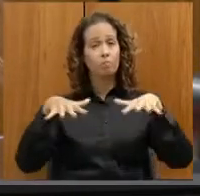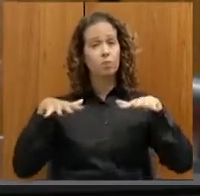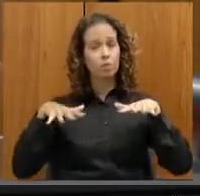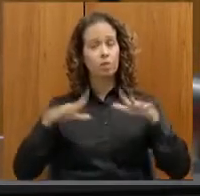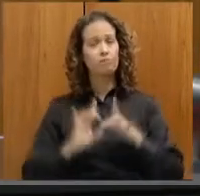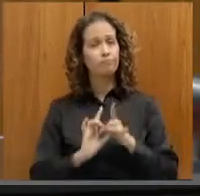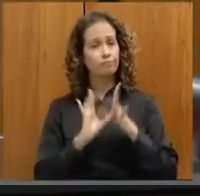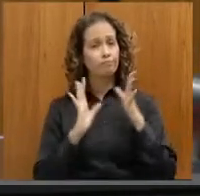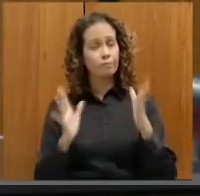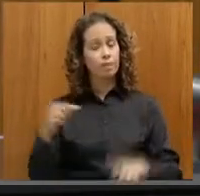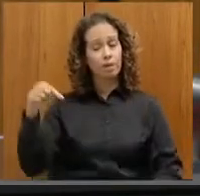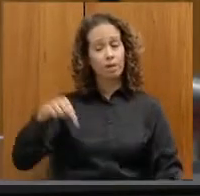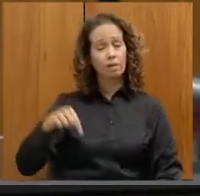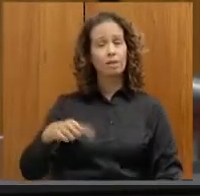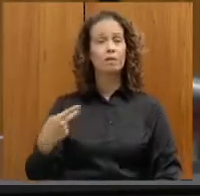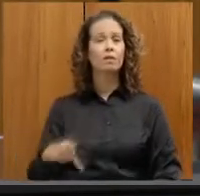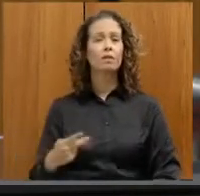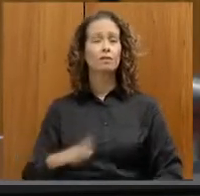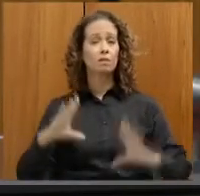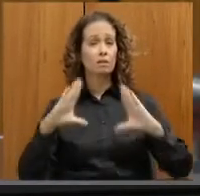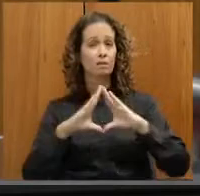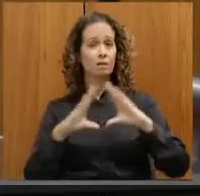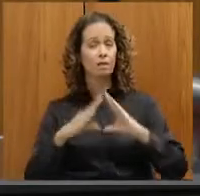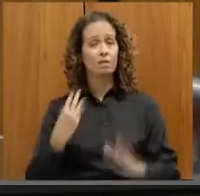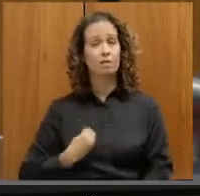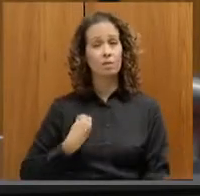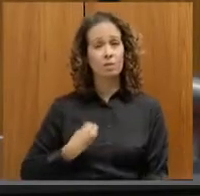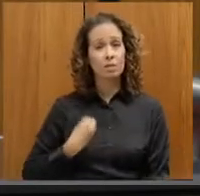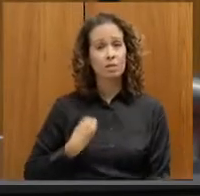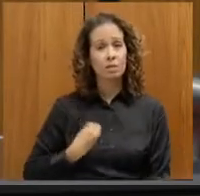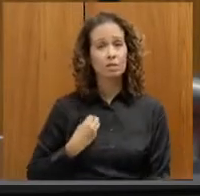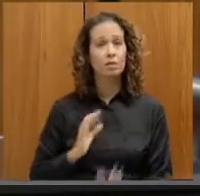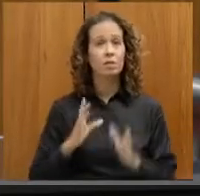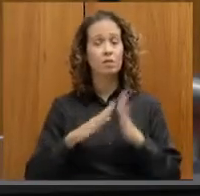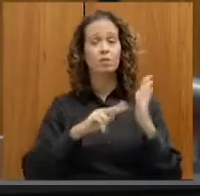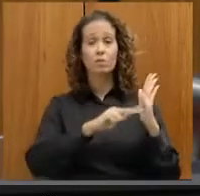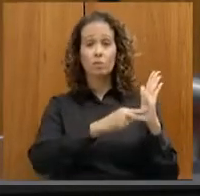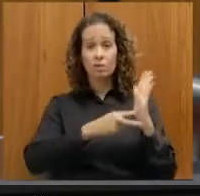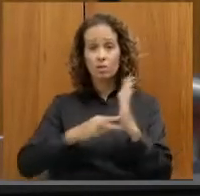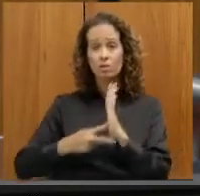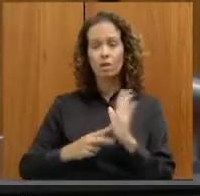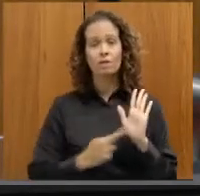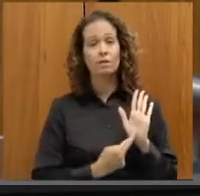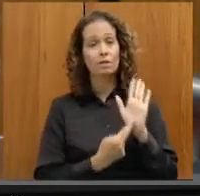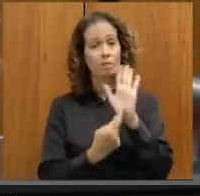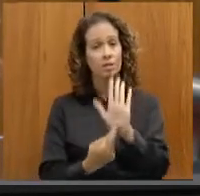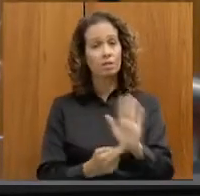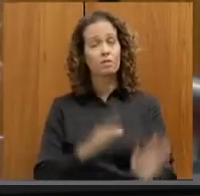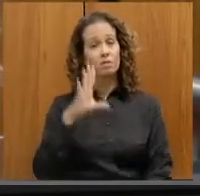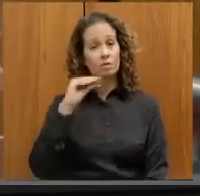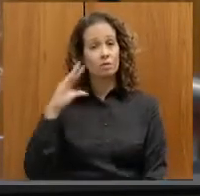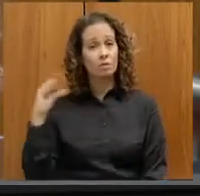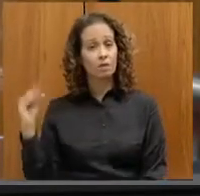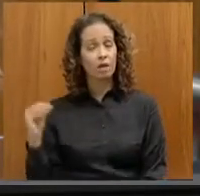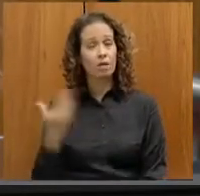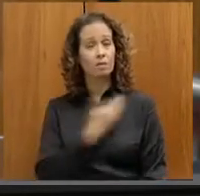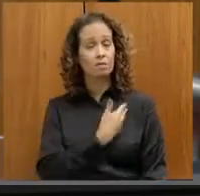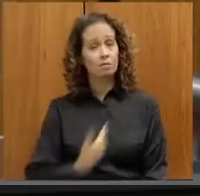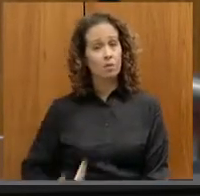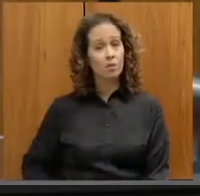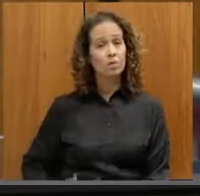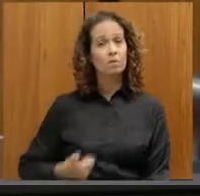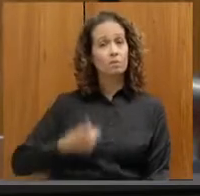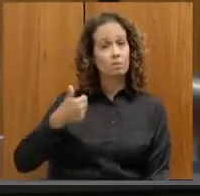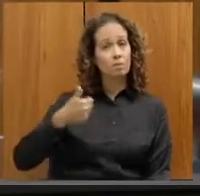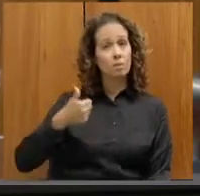específica aqui na casa com a presença e participação dos sindicatos que representam servidores públicos considerando que o